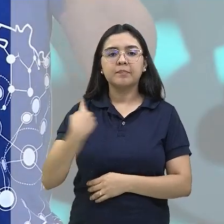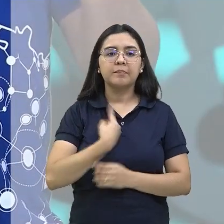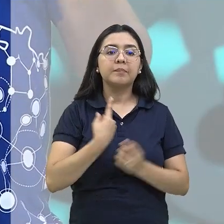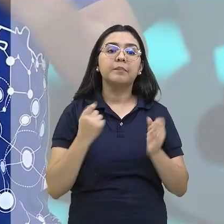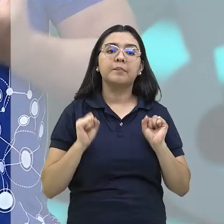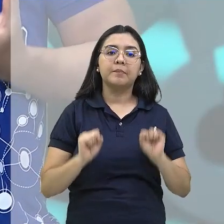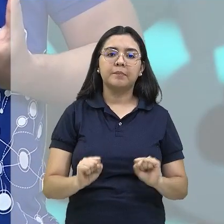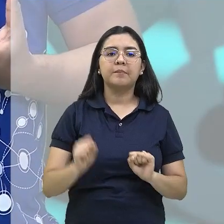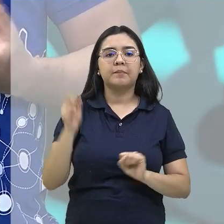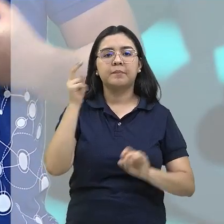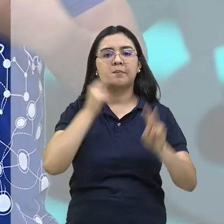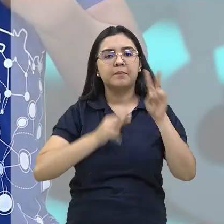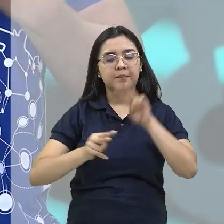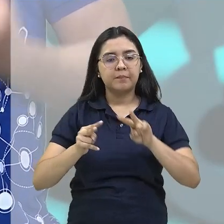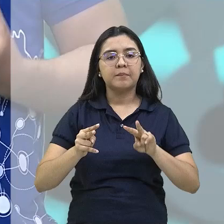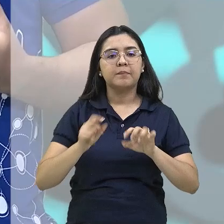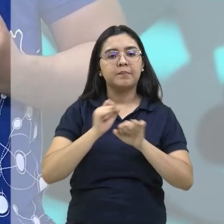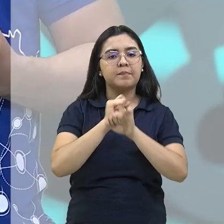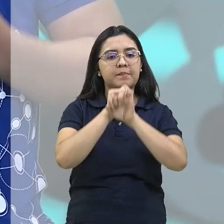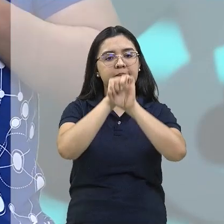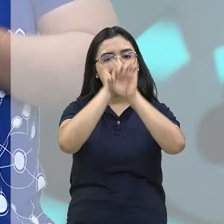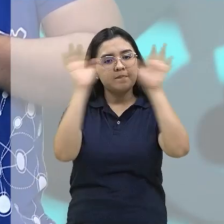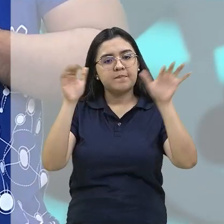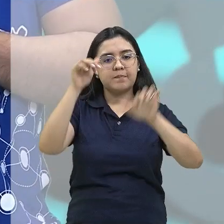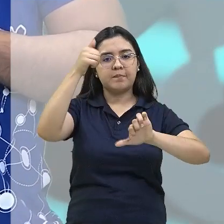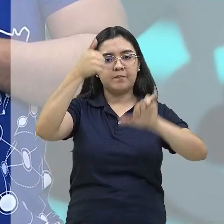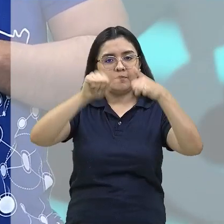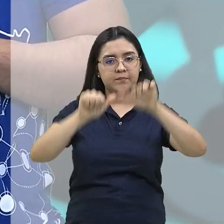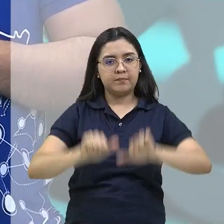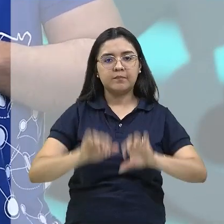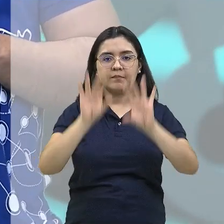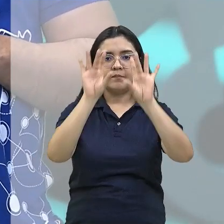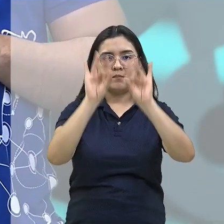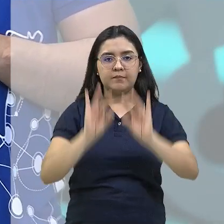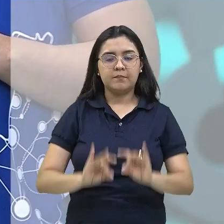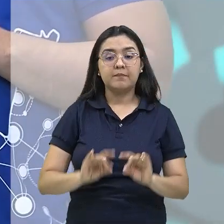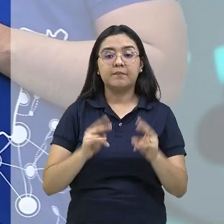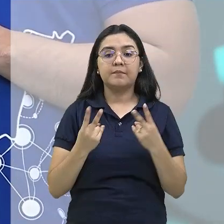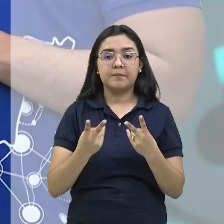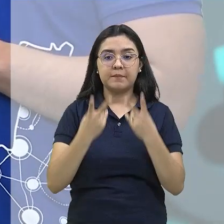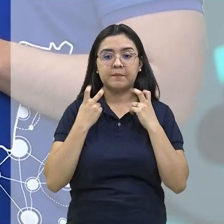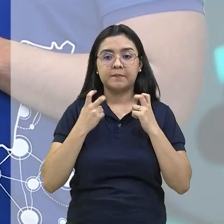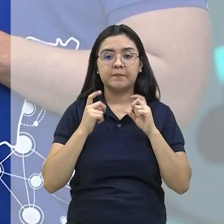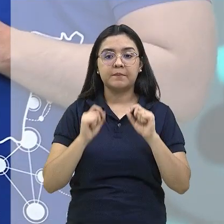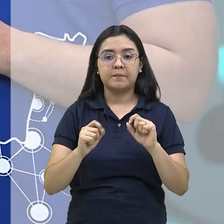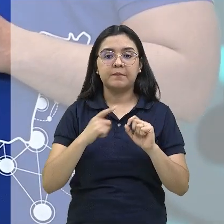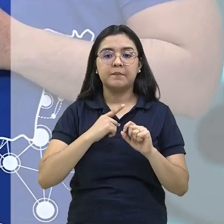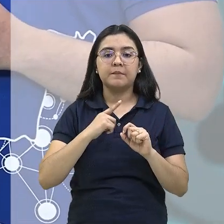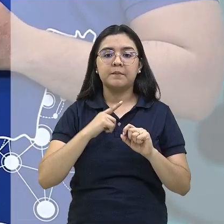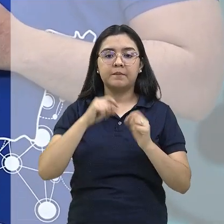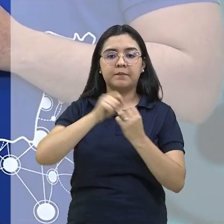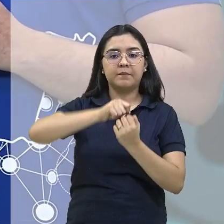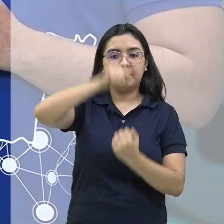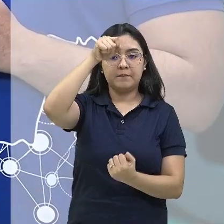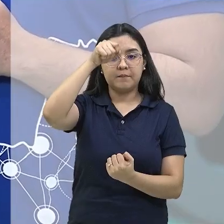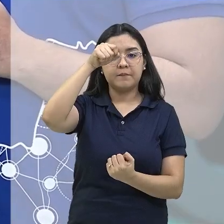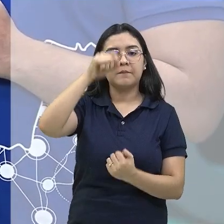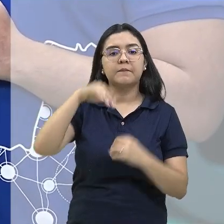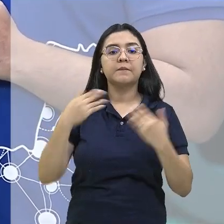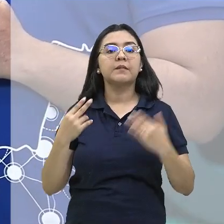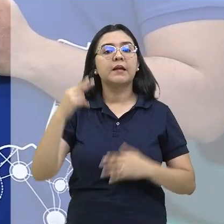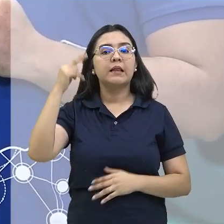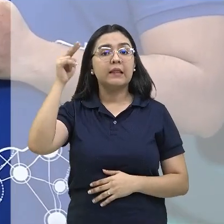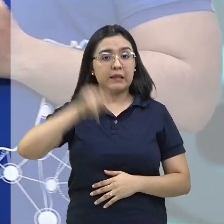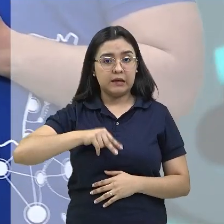possa visualizar, possa analisar, certo? Perceba que nós temos aqui um cartaz e leiam comigo